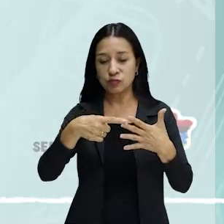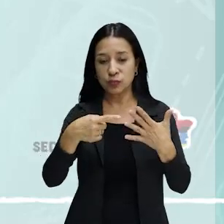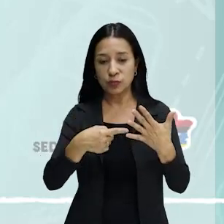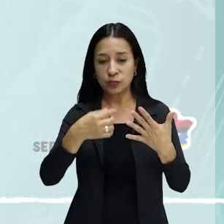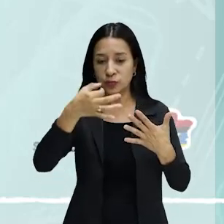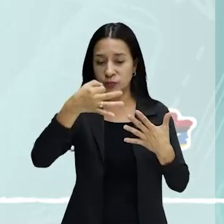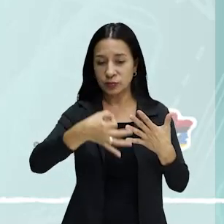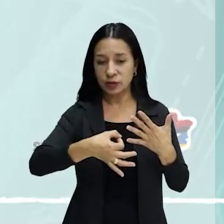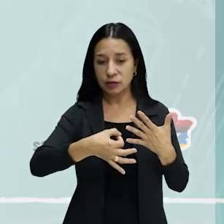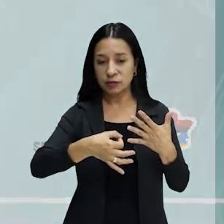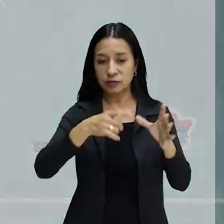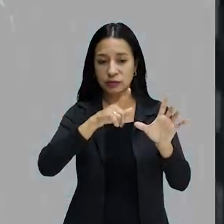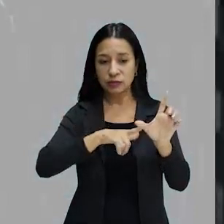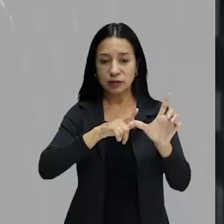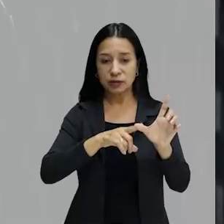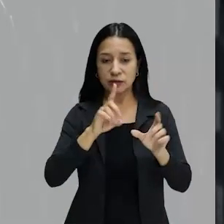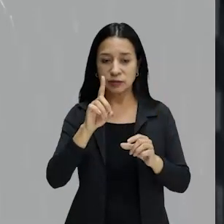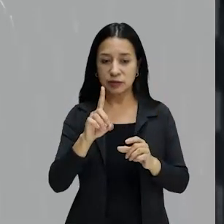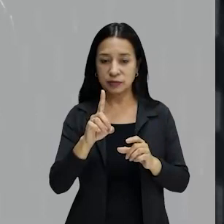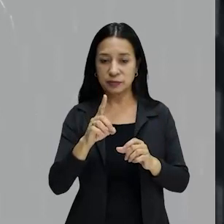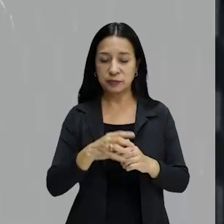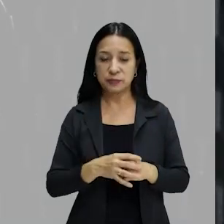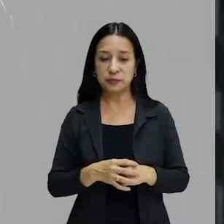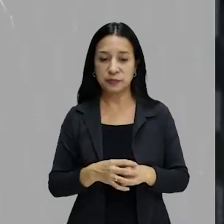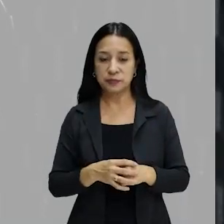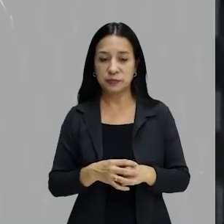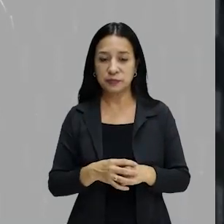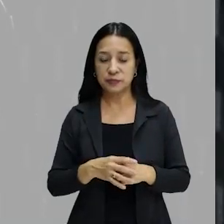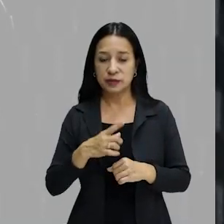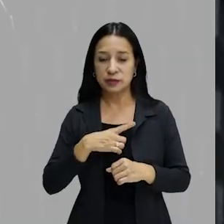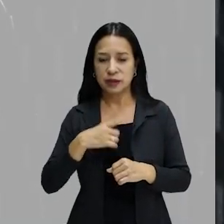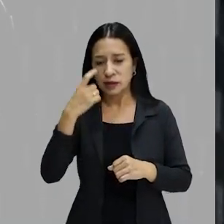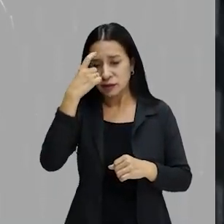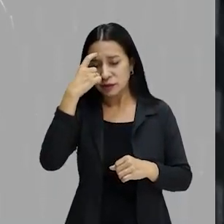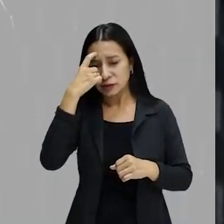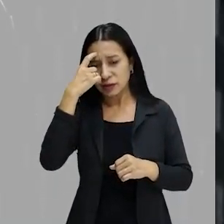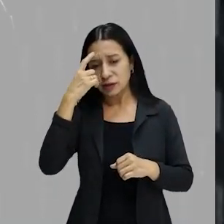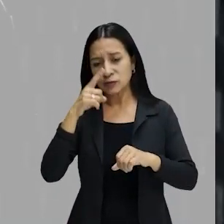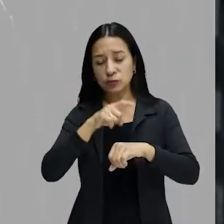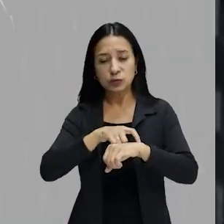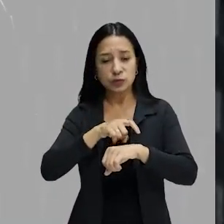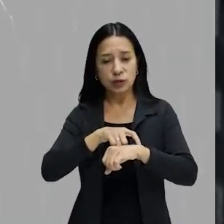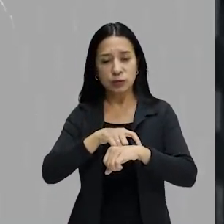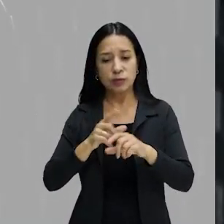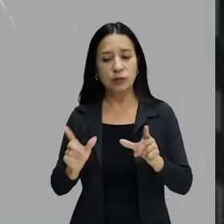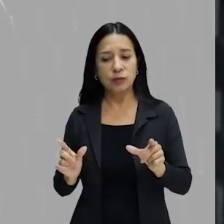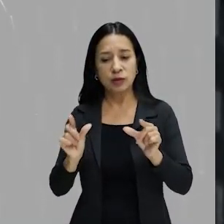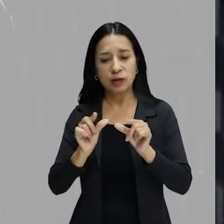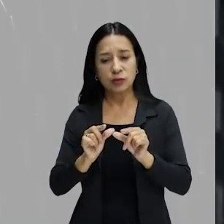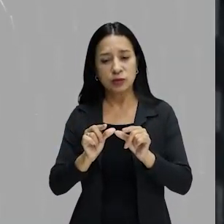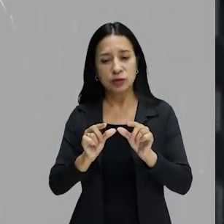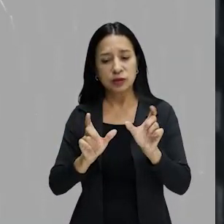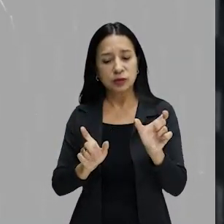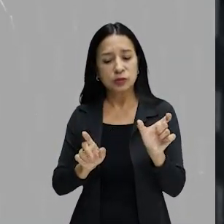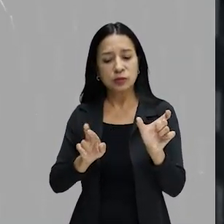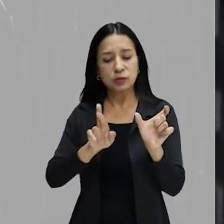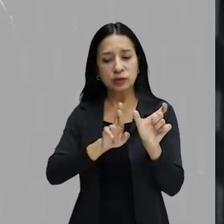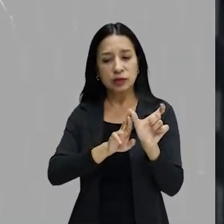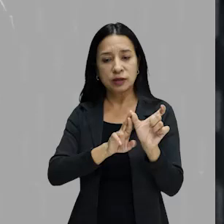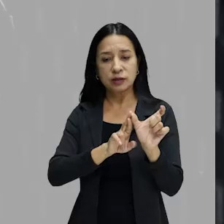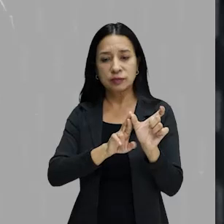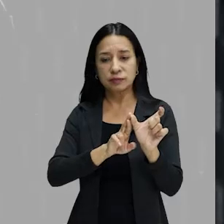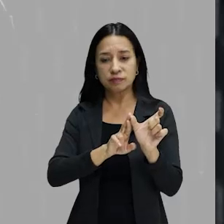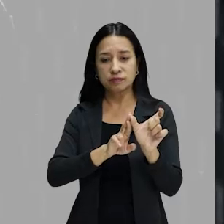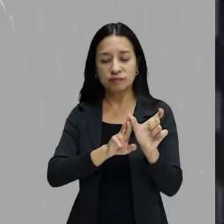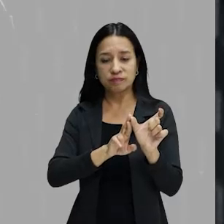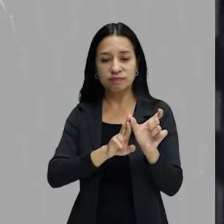quando você vai planejar, tem ideia de quê? De tempo. Só que ela é reduzida de infinitivo. Ao planejar, o que